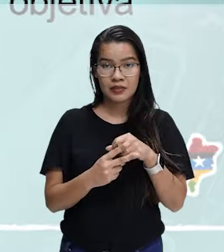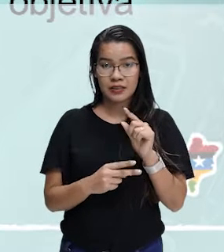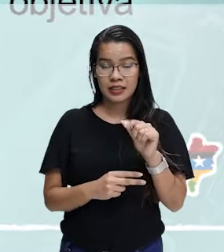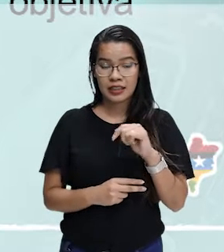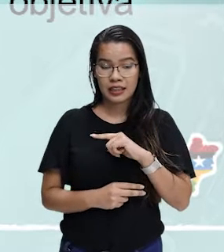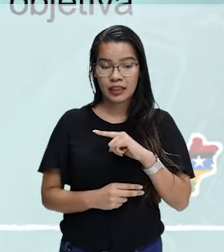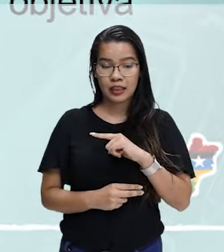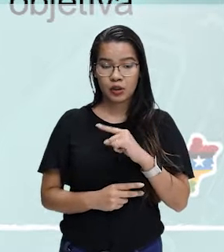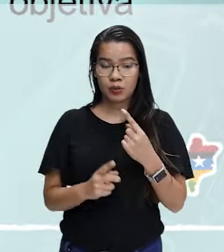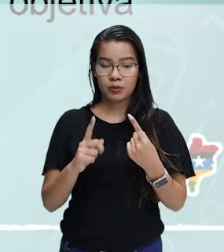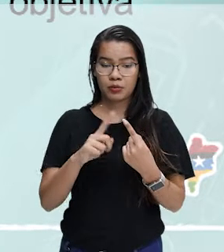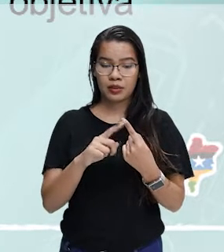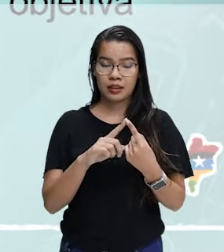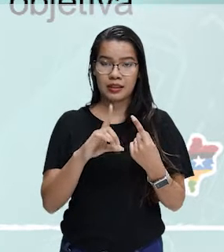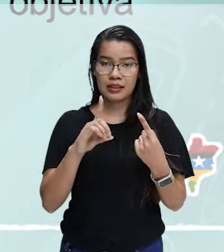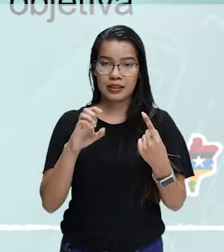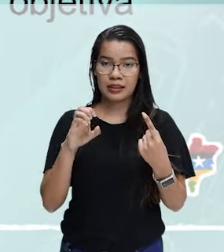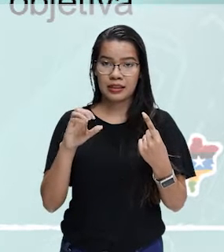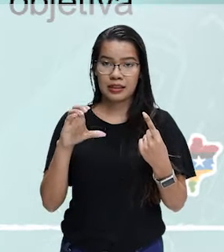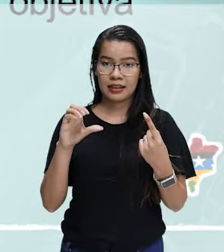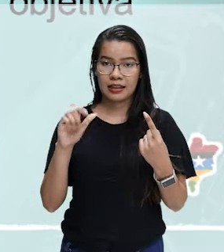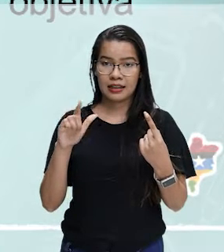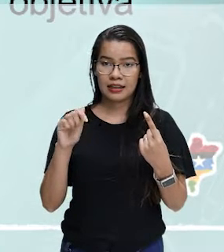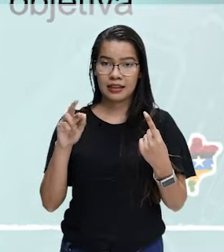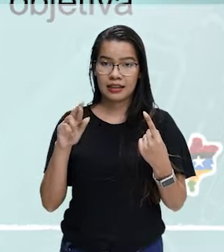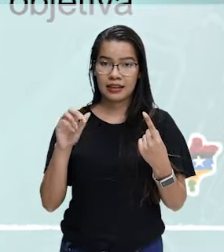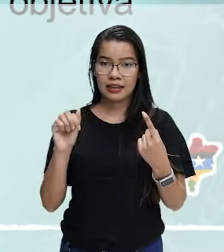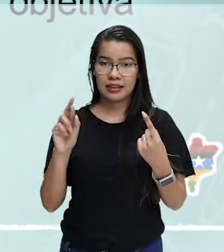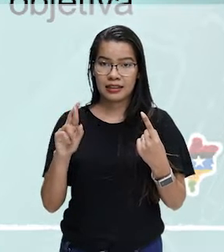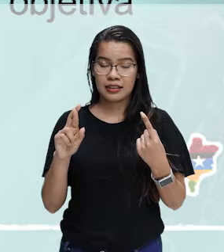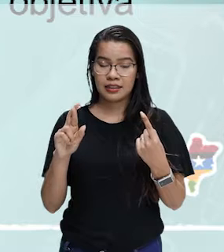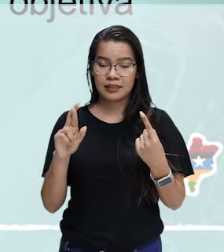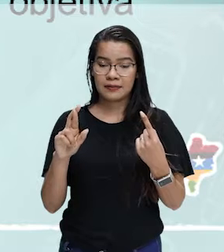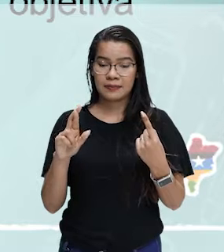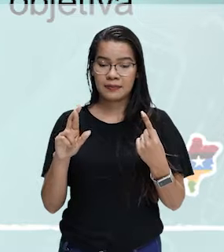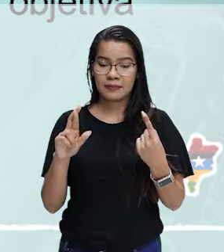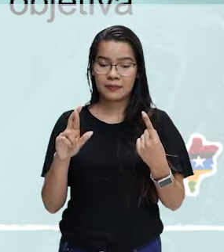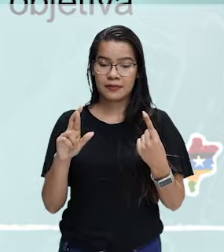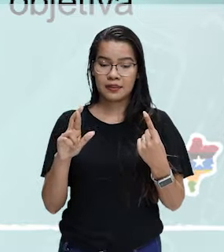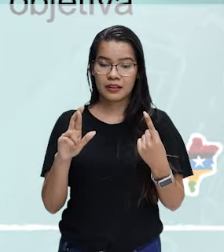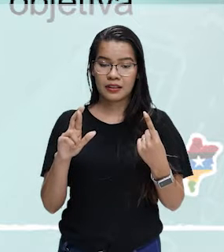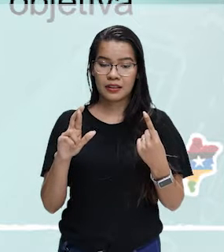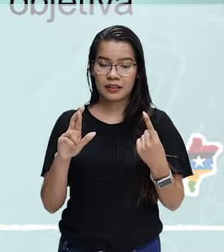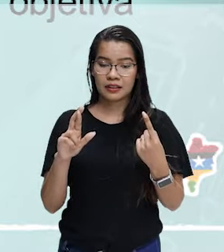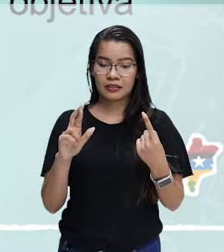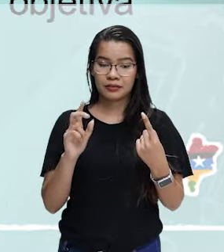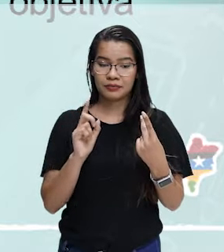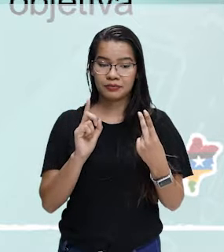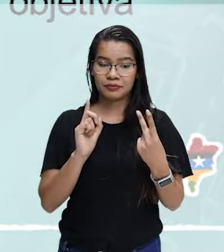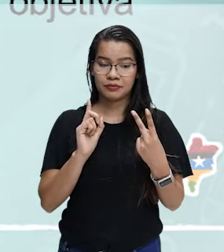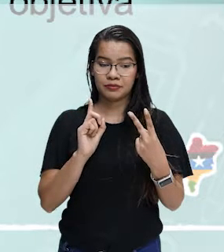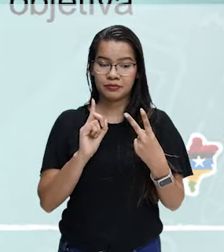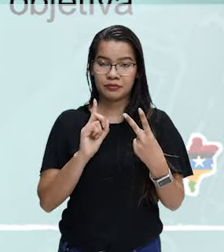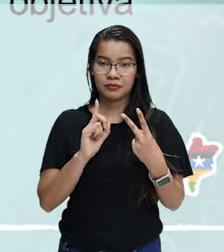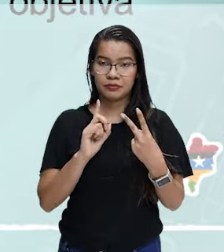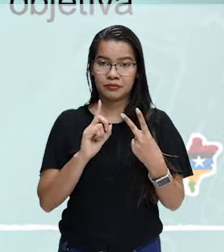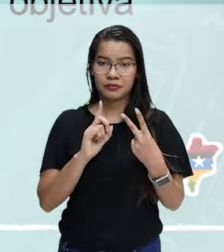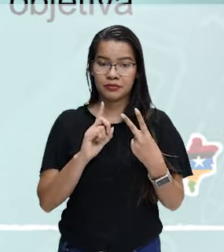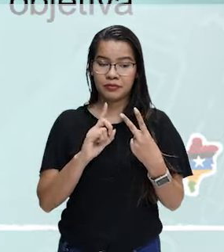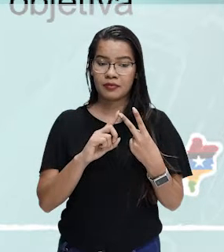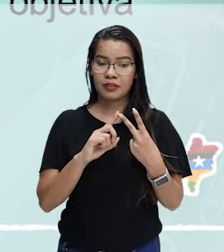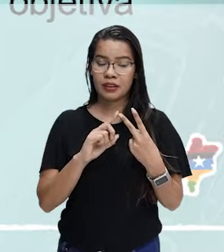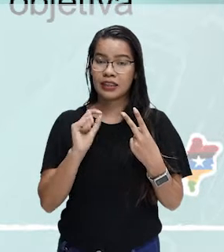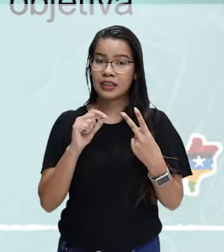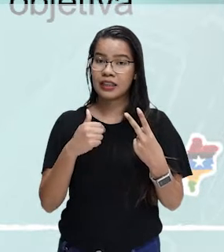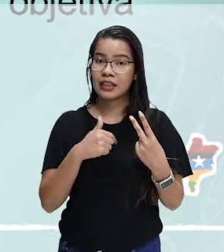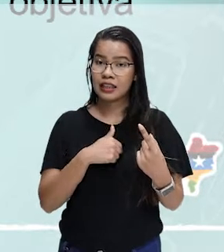tem o verbo declarar, né? E no fim, declarou-me, o verbo declarar. Declarou-me que